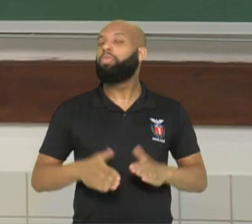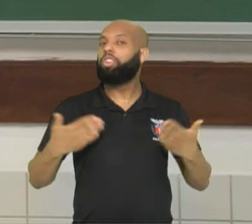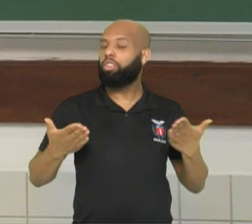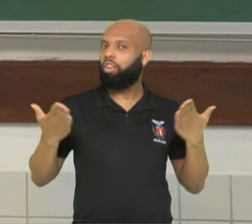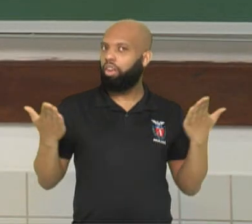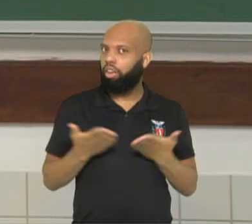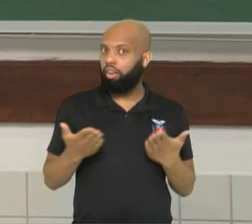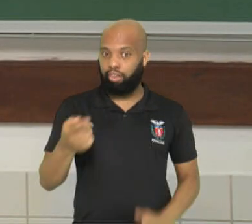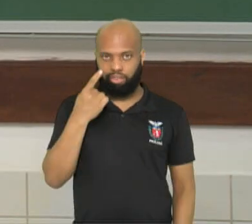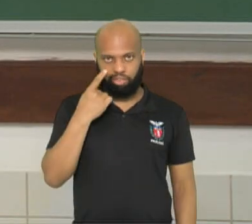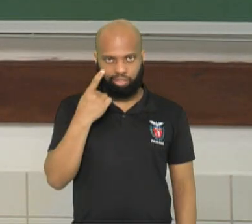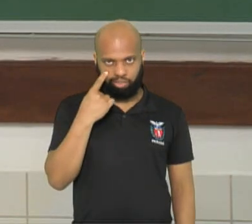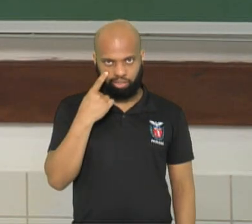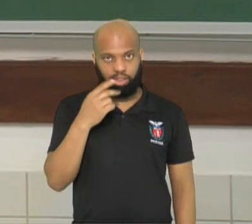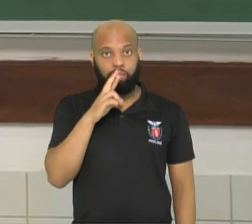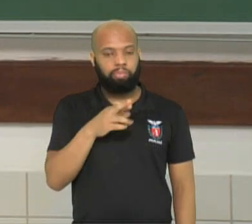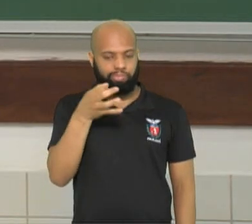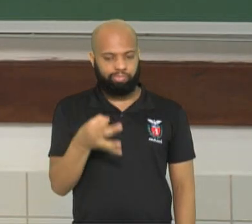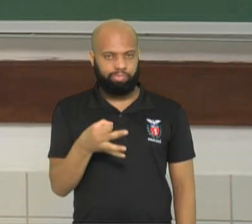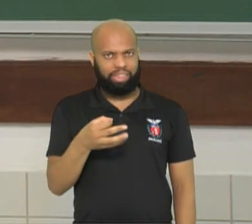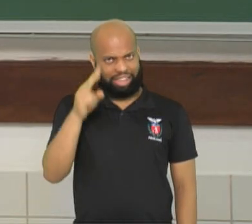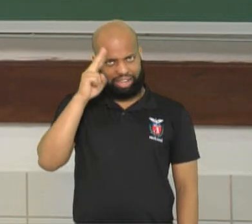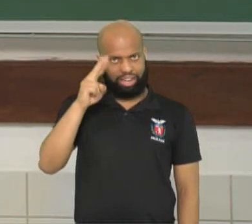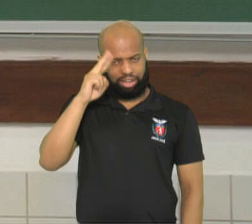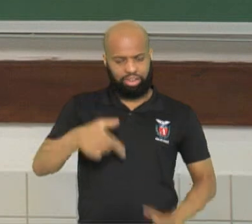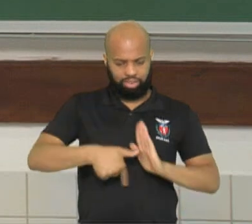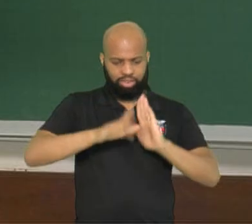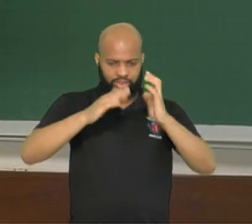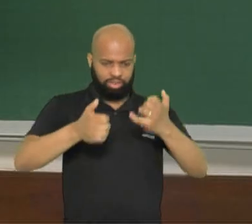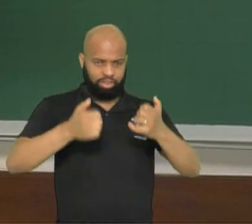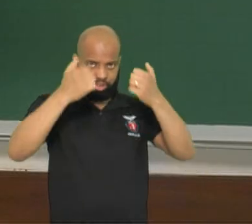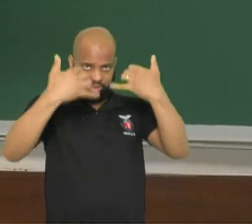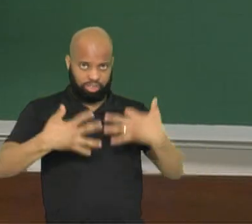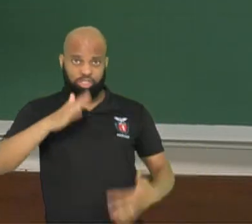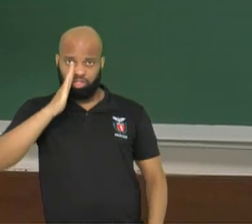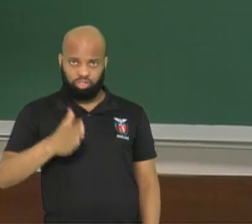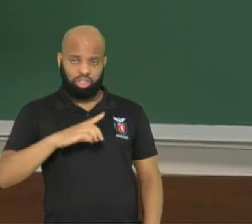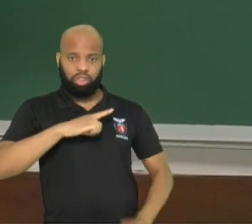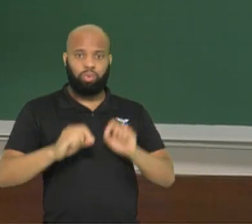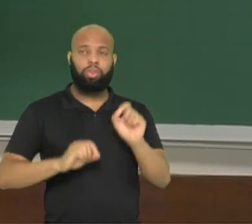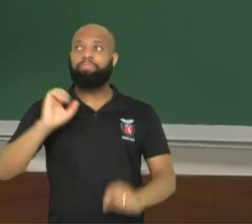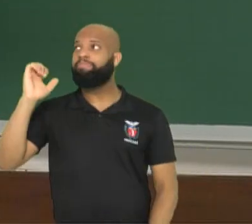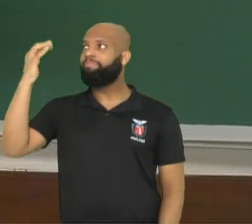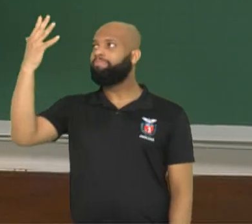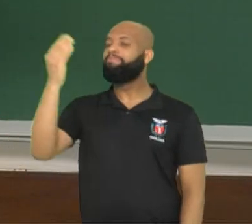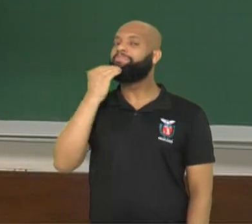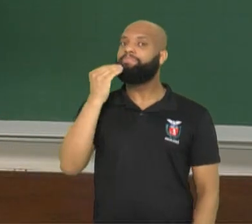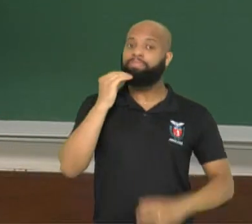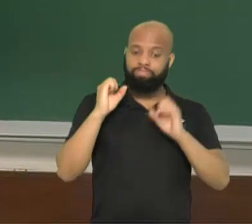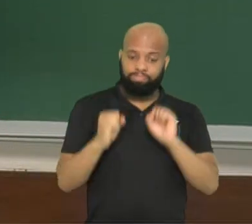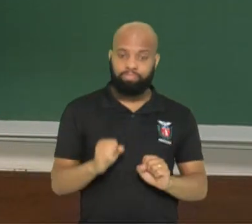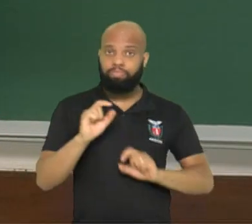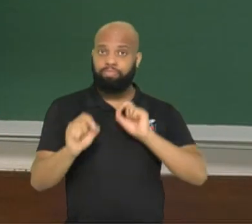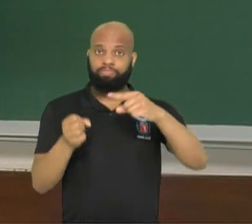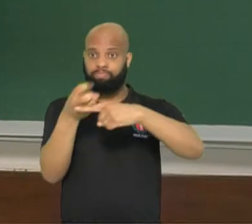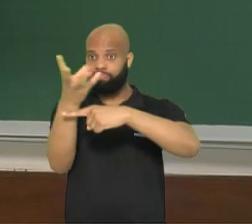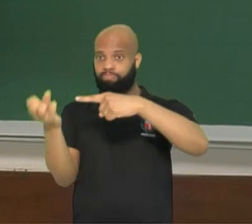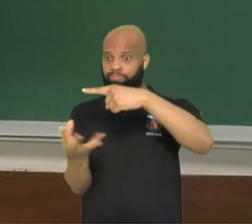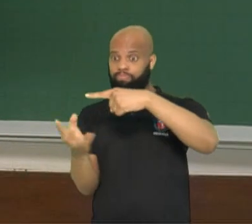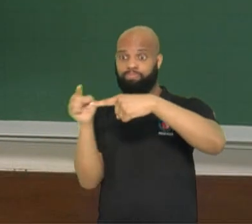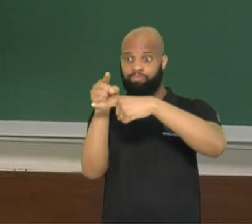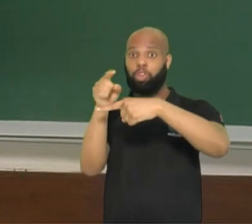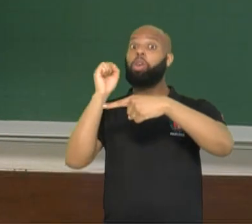Então, vamos lá. Gente, lembra do que a professora falou? A probabilidade é a razão dos eventos